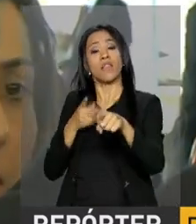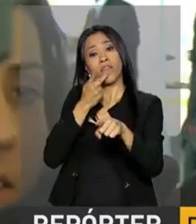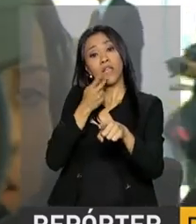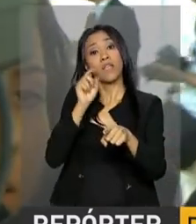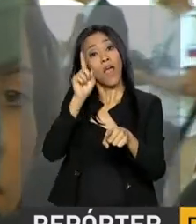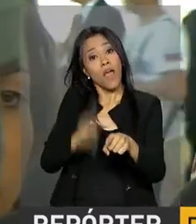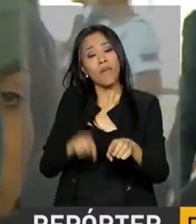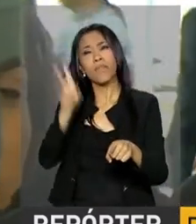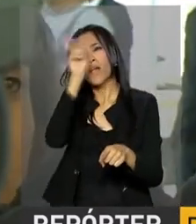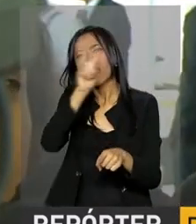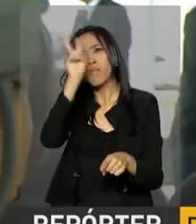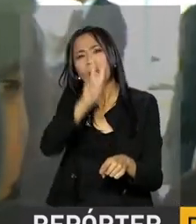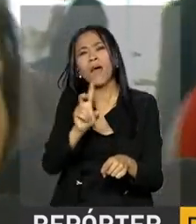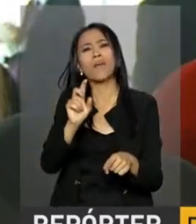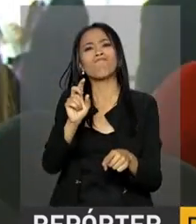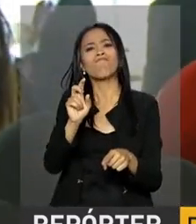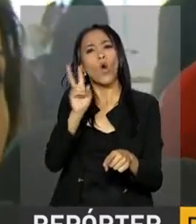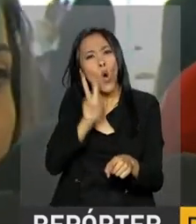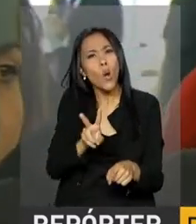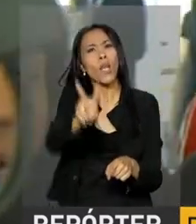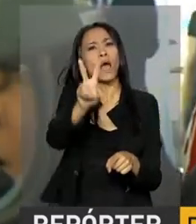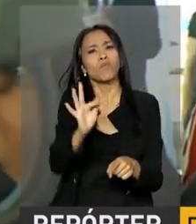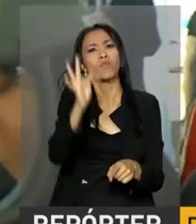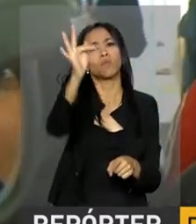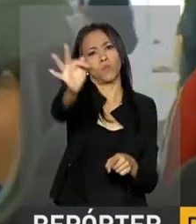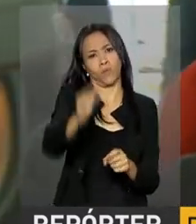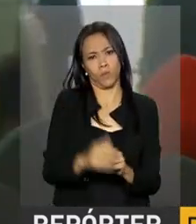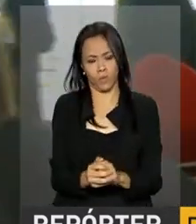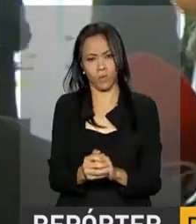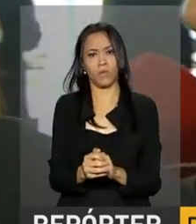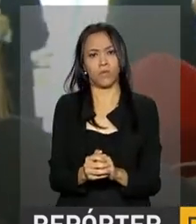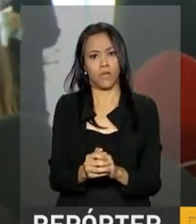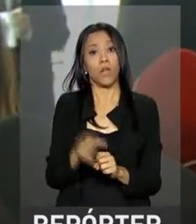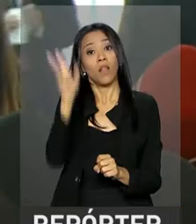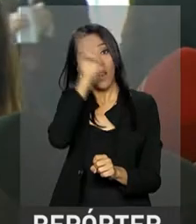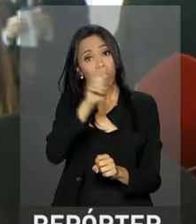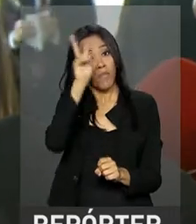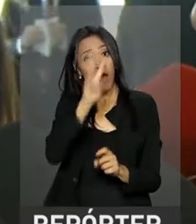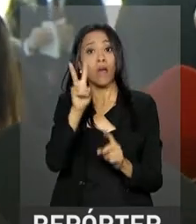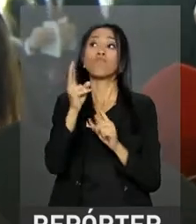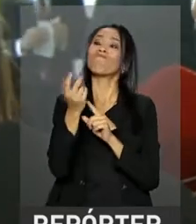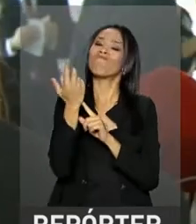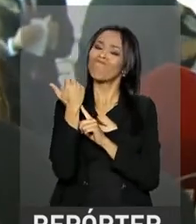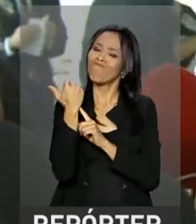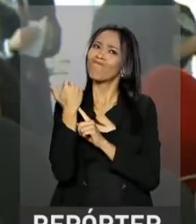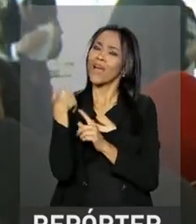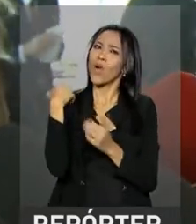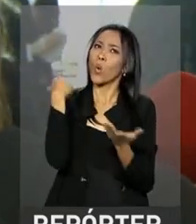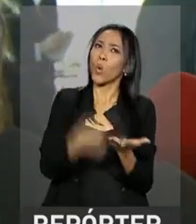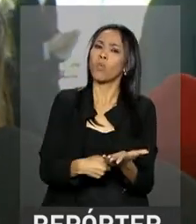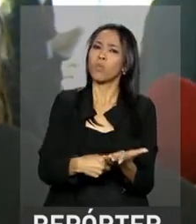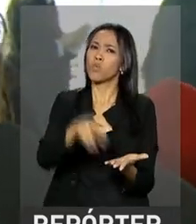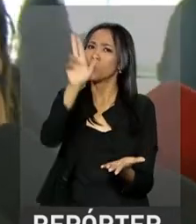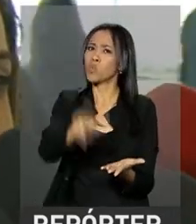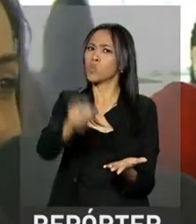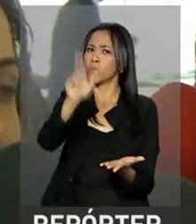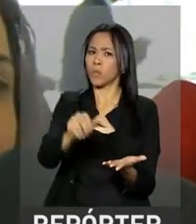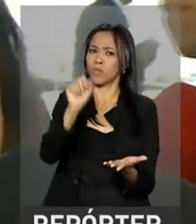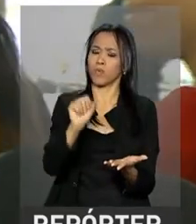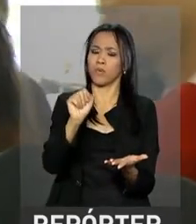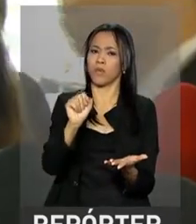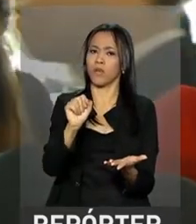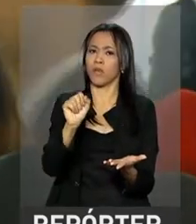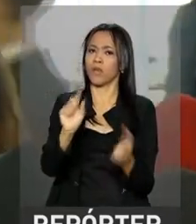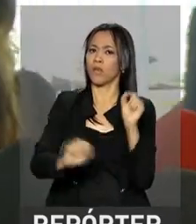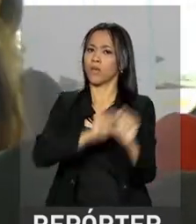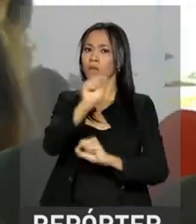é também um ato de olhar para frente, para o futuro. Lembrar é assumir o compromisso de jamais permitir